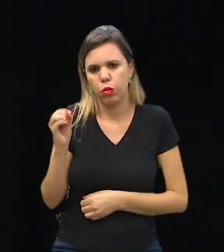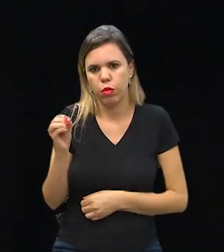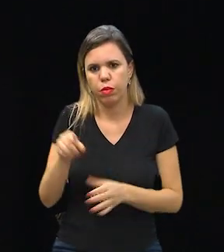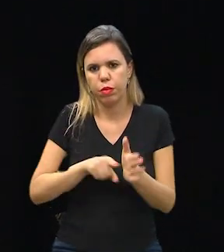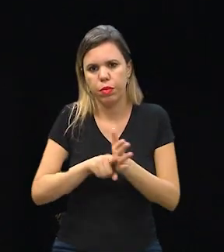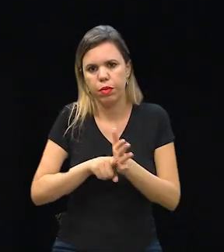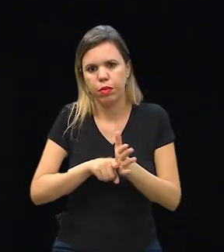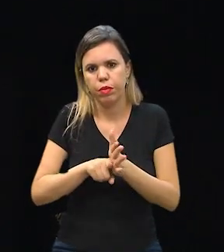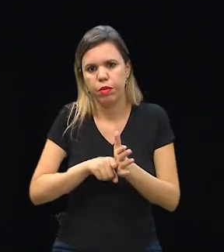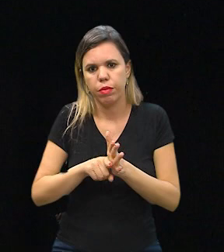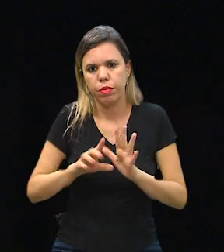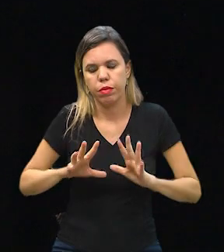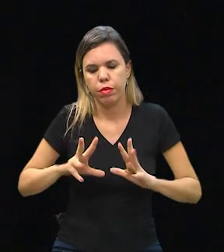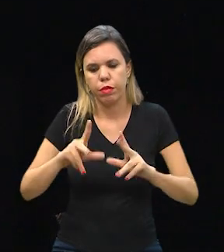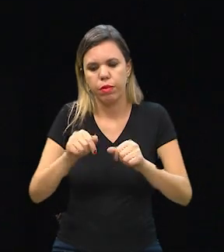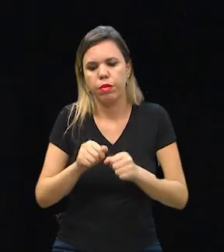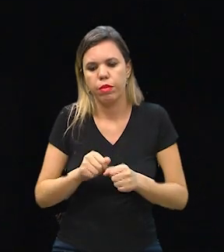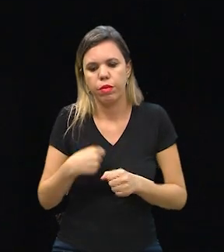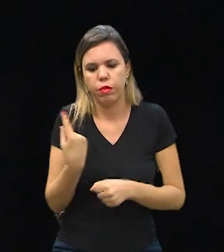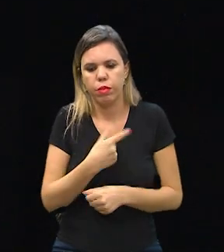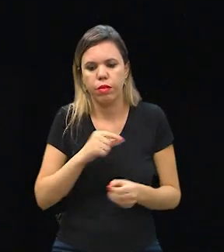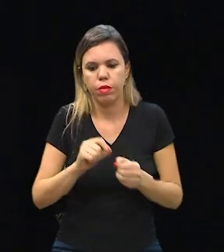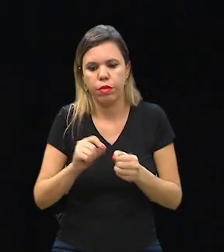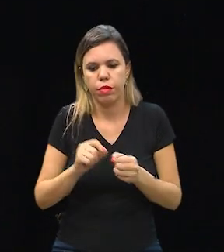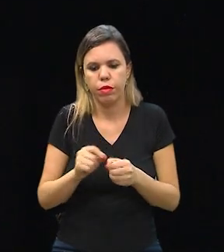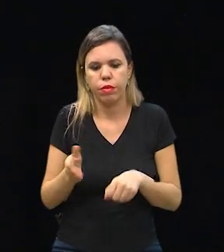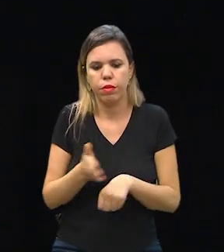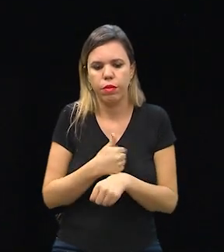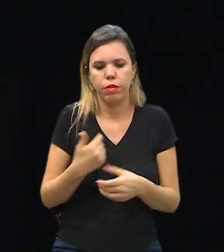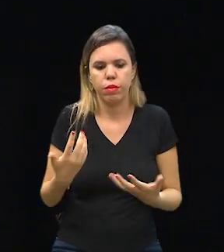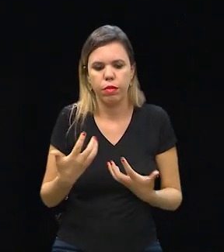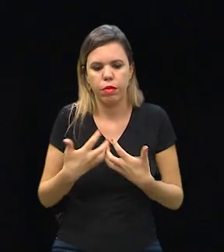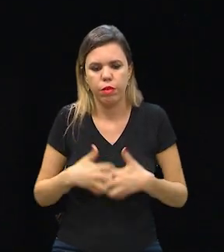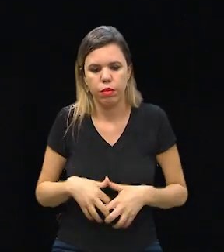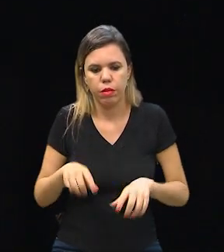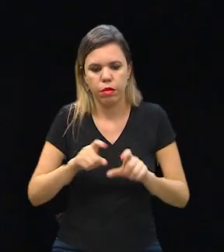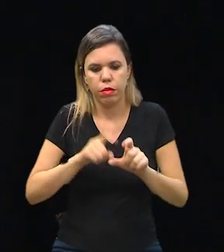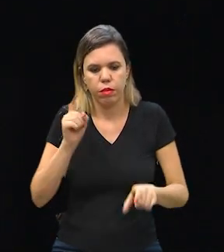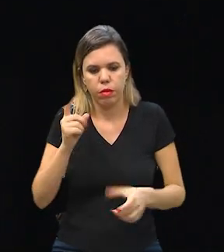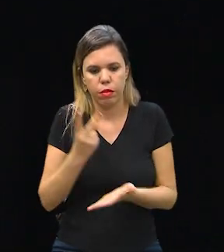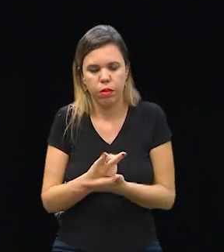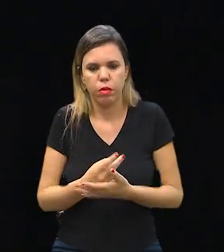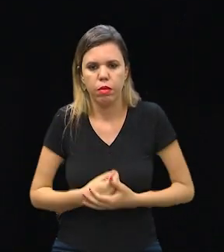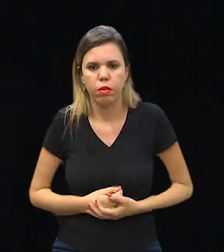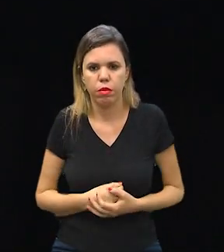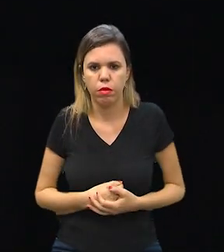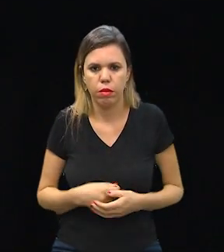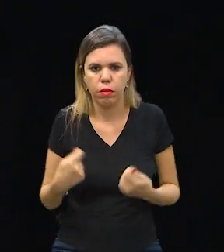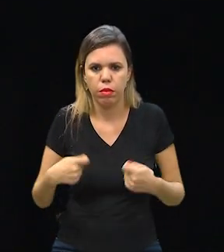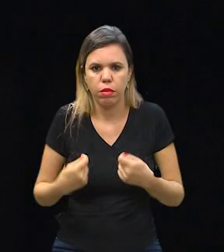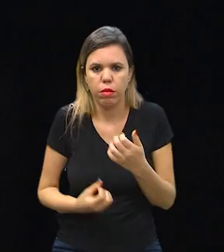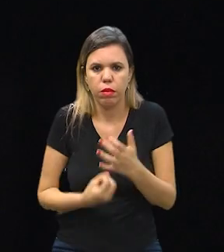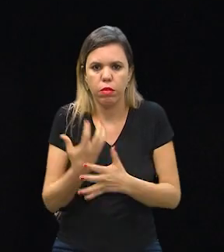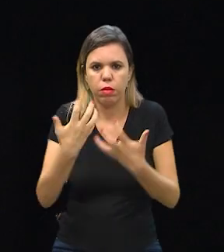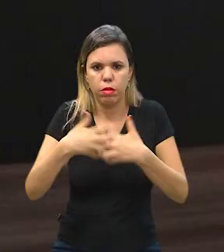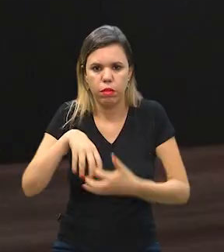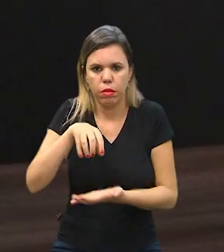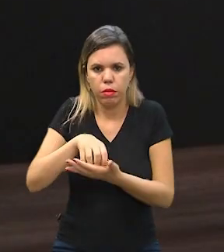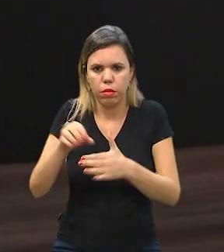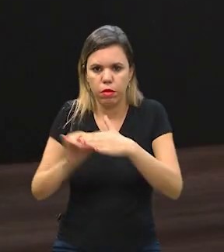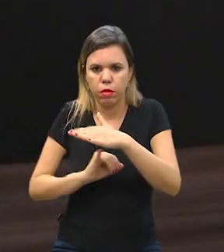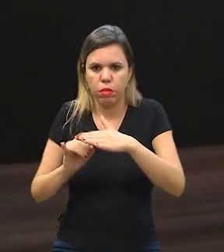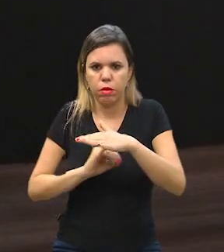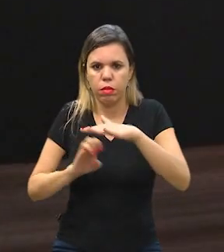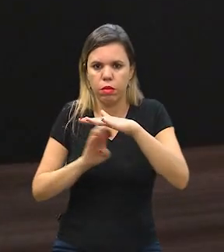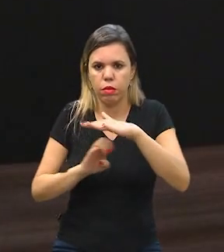da pesquisa, todo esse rolê que a gente fez antes, foi bem de forma independente mesmo, uma necessidade que surgiu de dentro da agência.